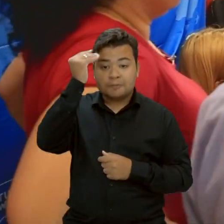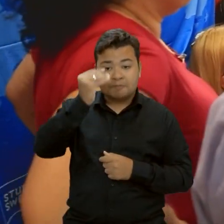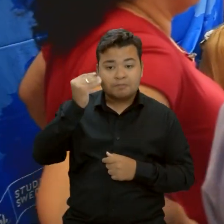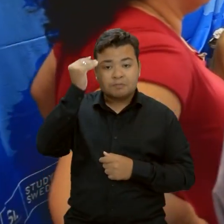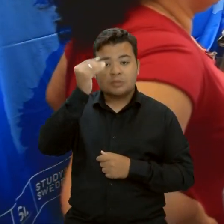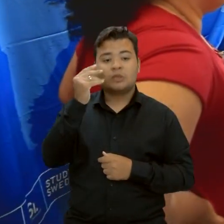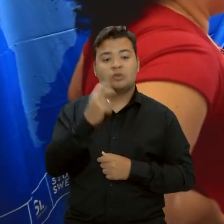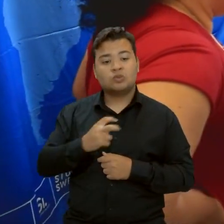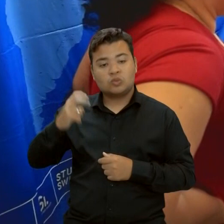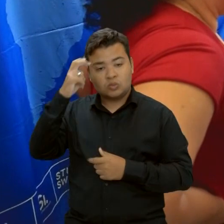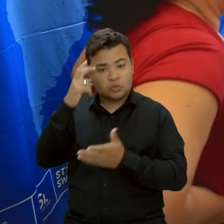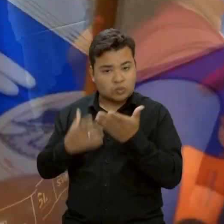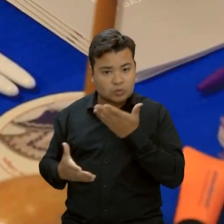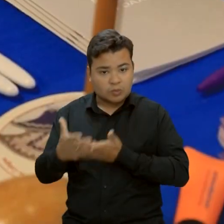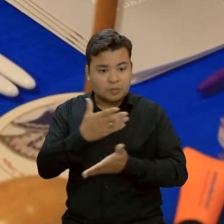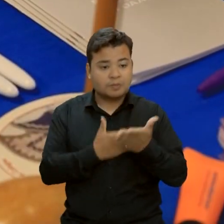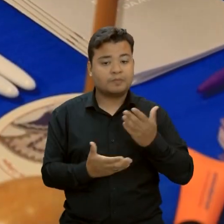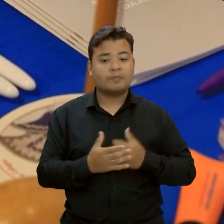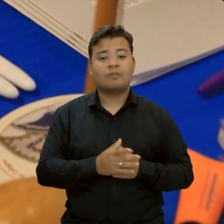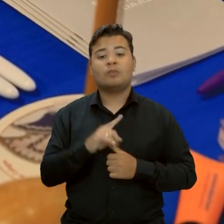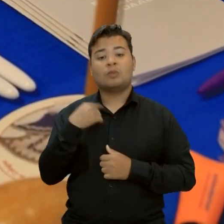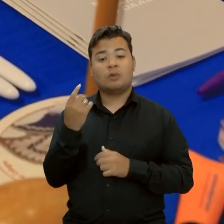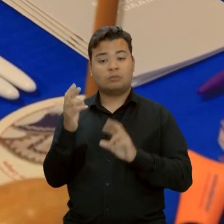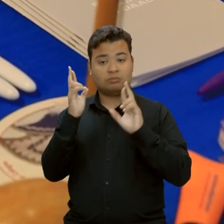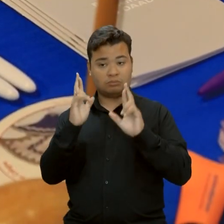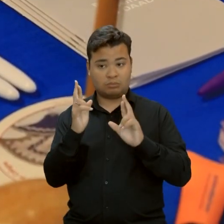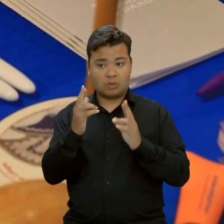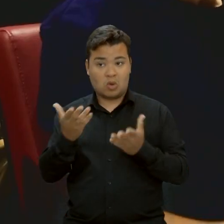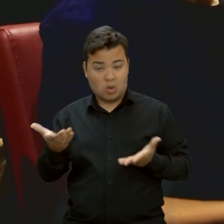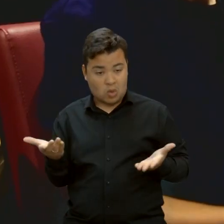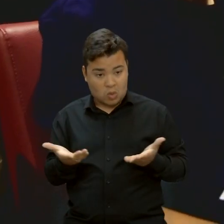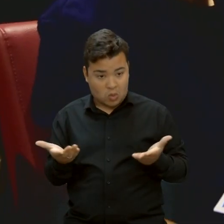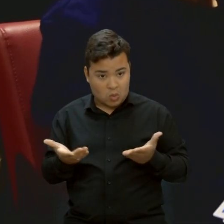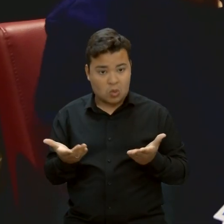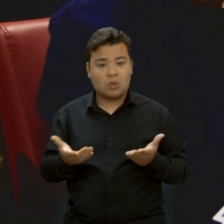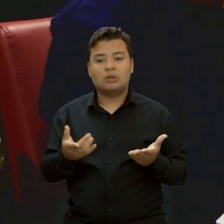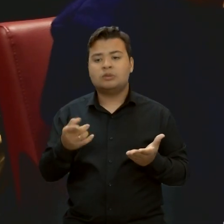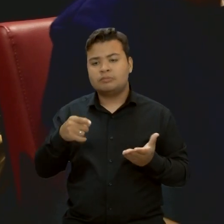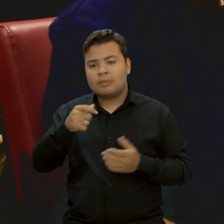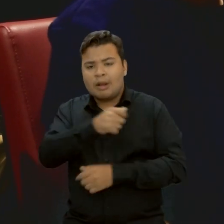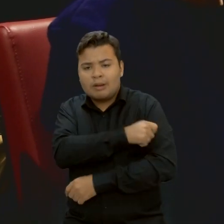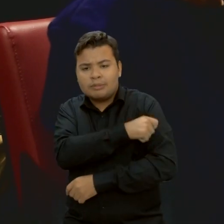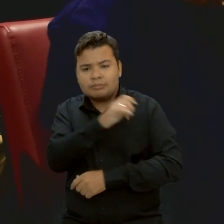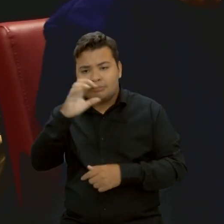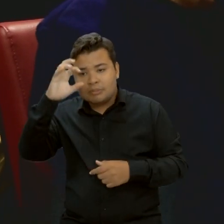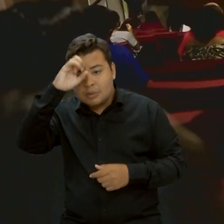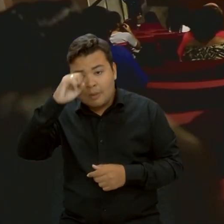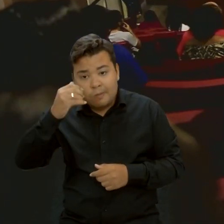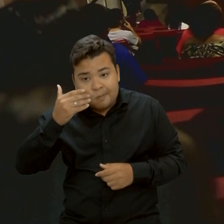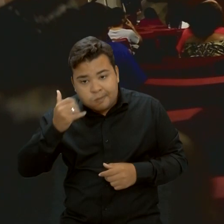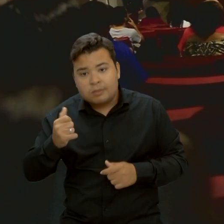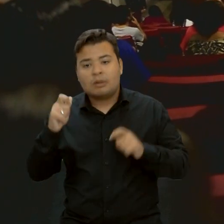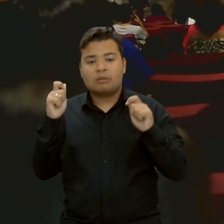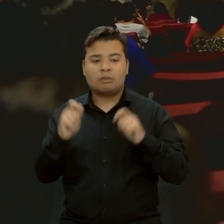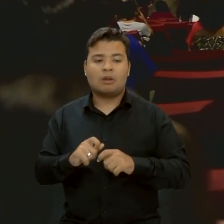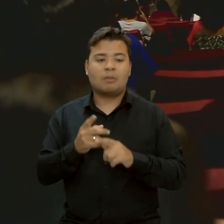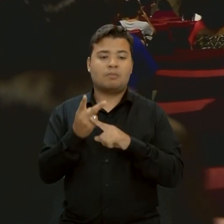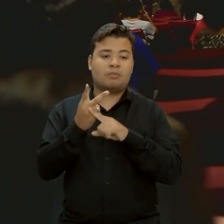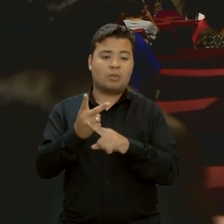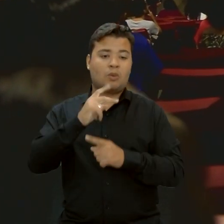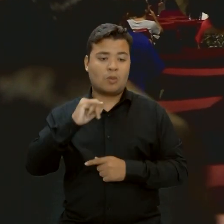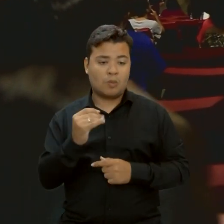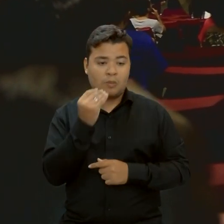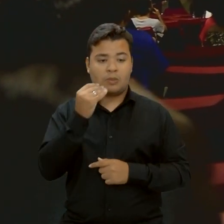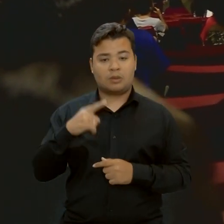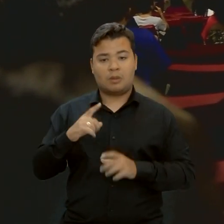Então, a gente espera que desse dia de hoje, né, os alunos busquem realmente essas oportunidades, se preparem para essas